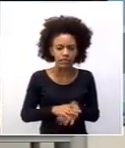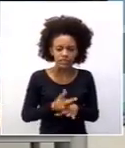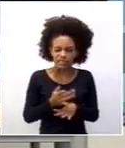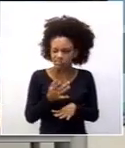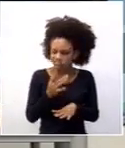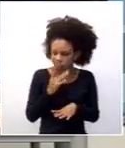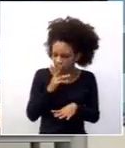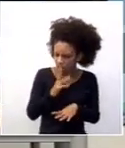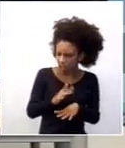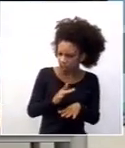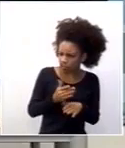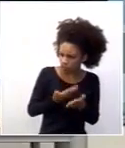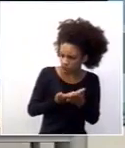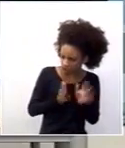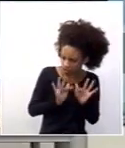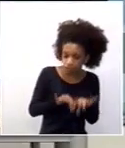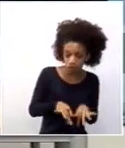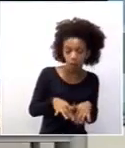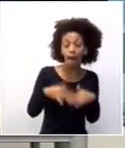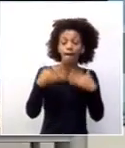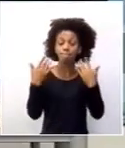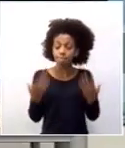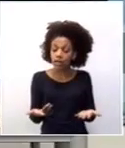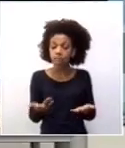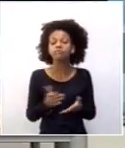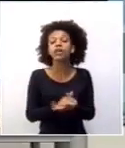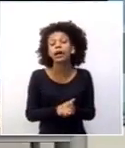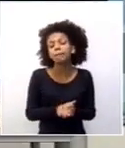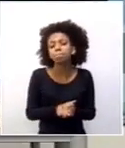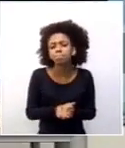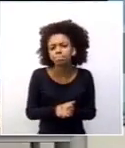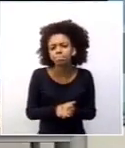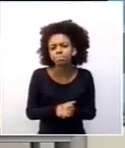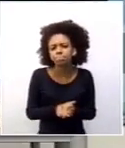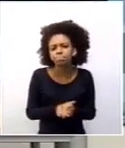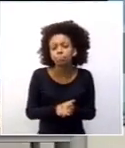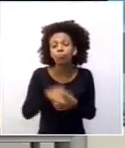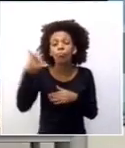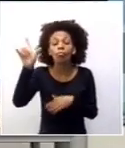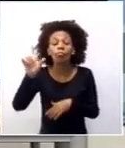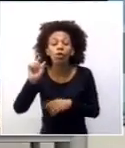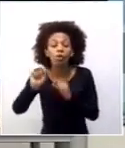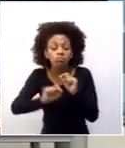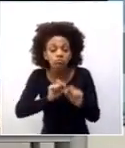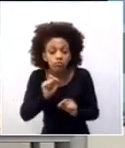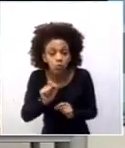quase no fim, estamos na reta final, tá bom? Outras coisas que vão